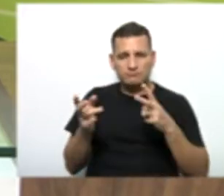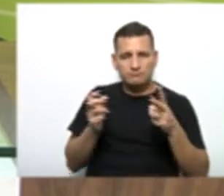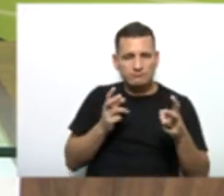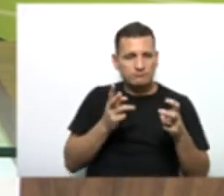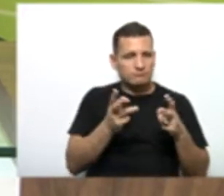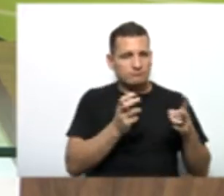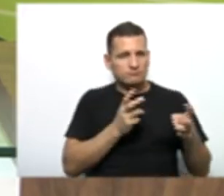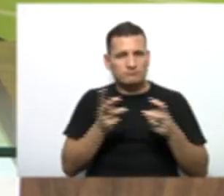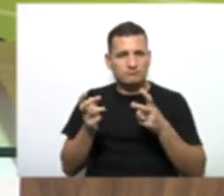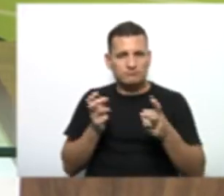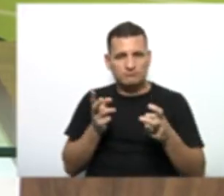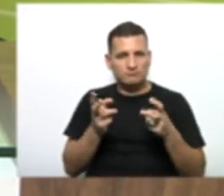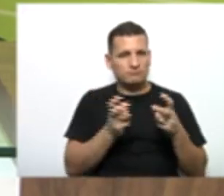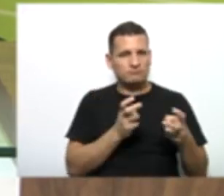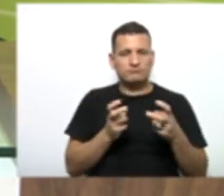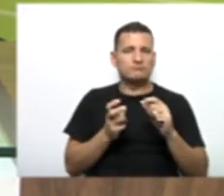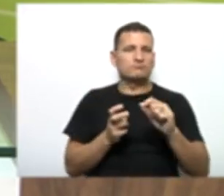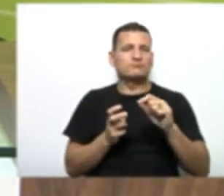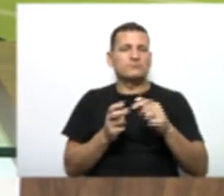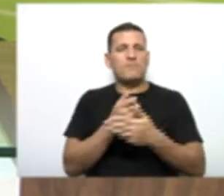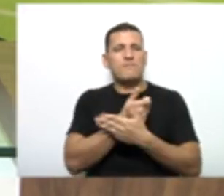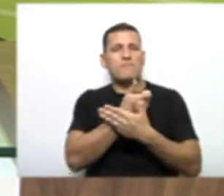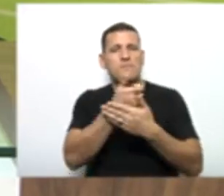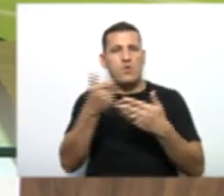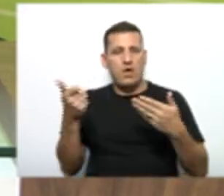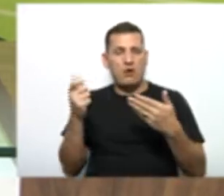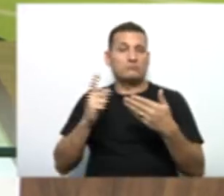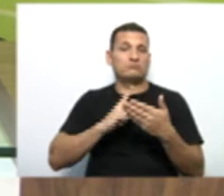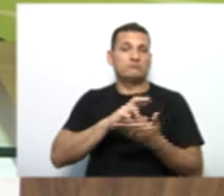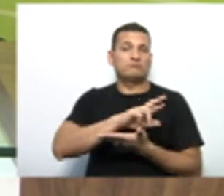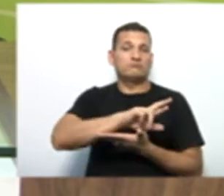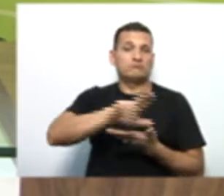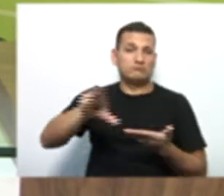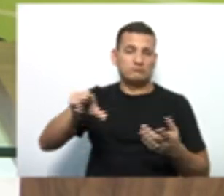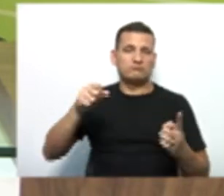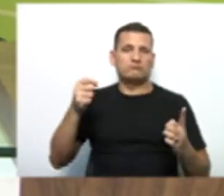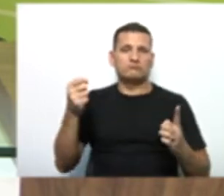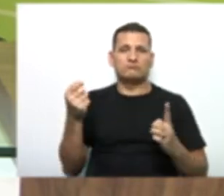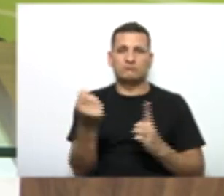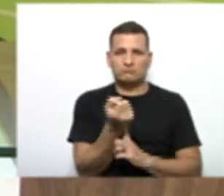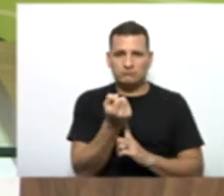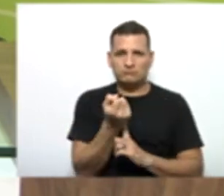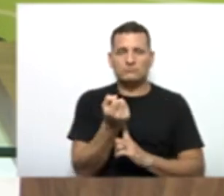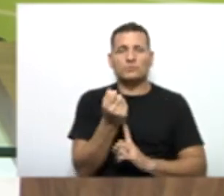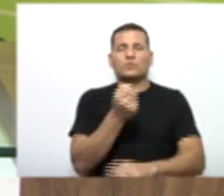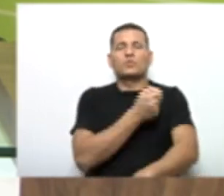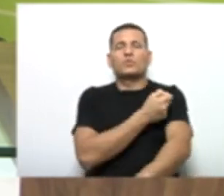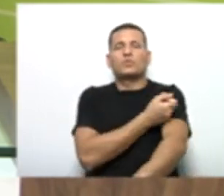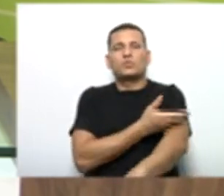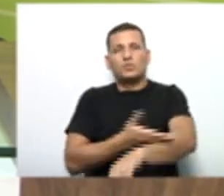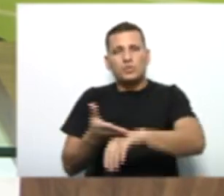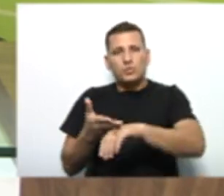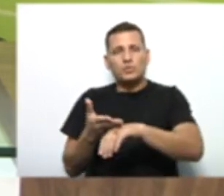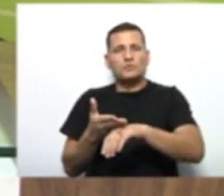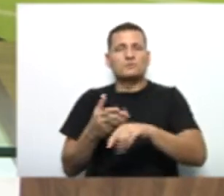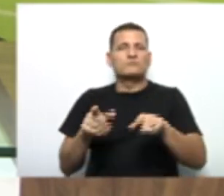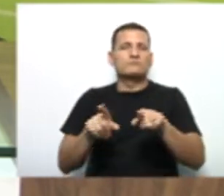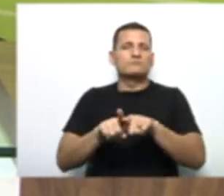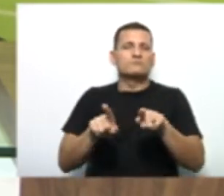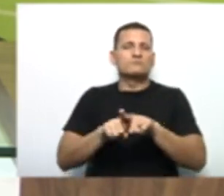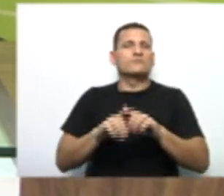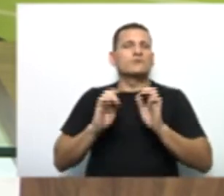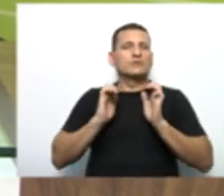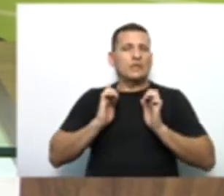refletir sobre as morais que existem nas diferentes sociedades, os costumes, os princípios éticos que norteiam